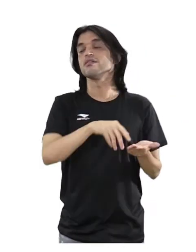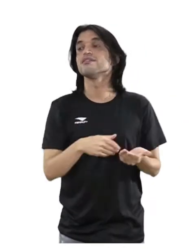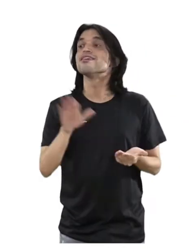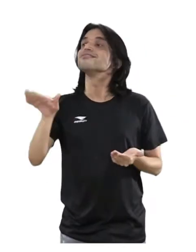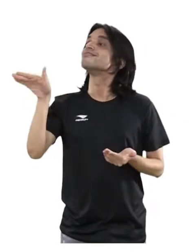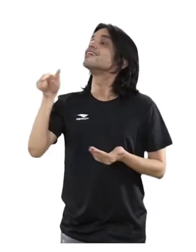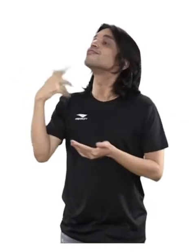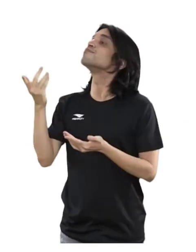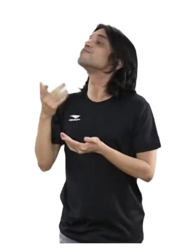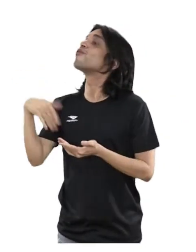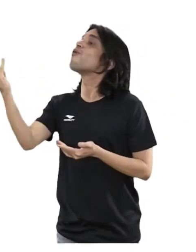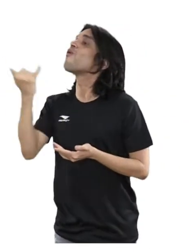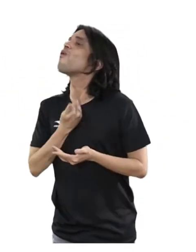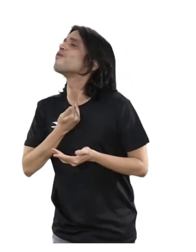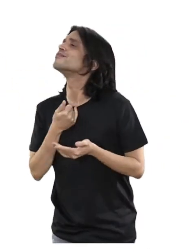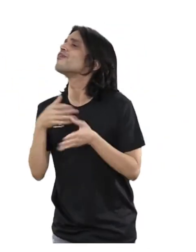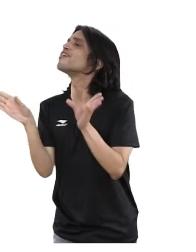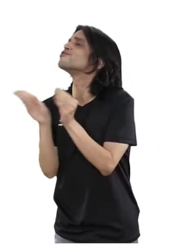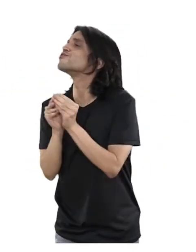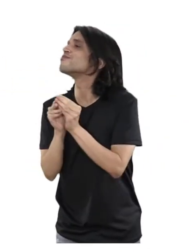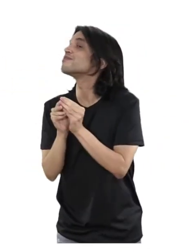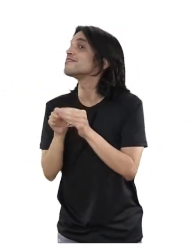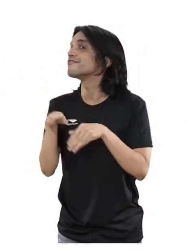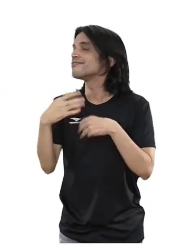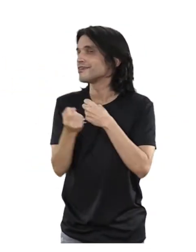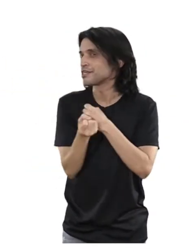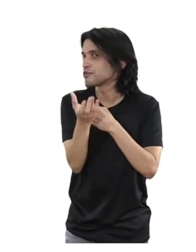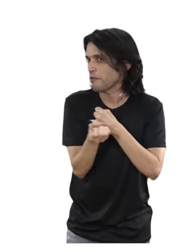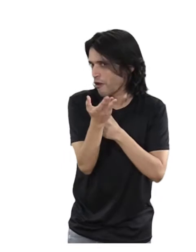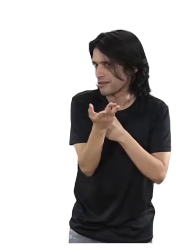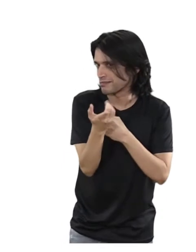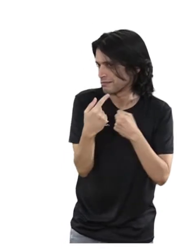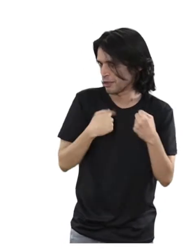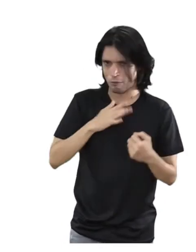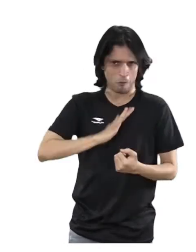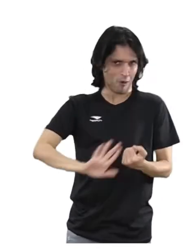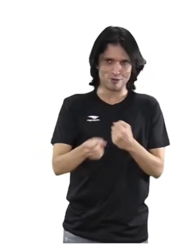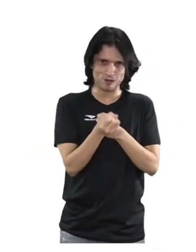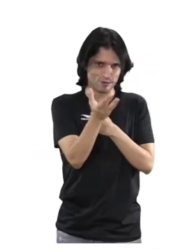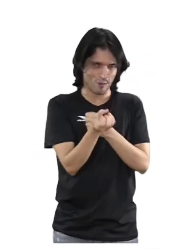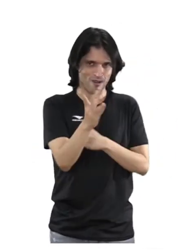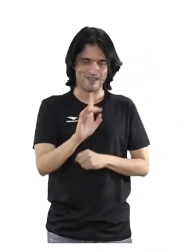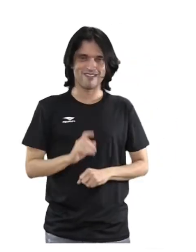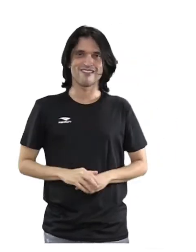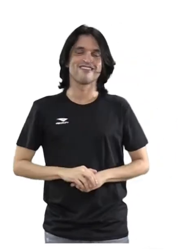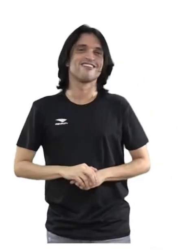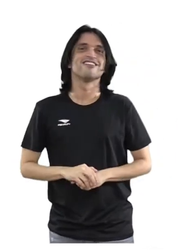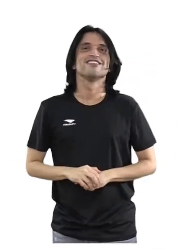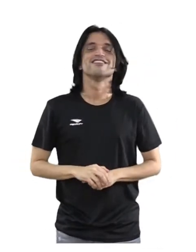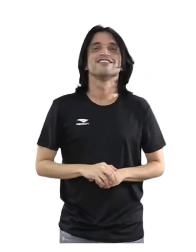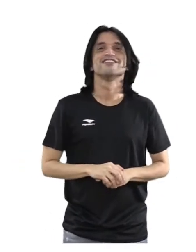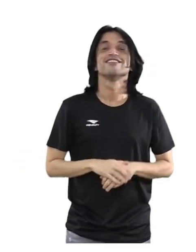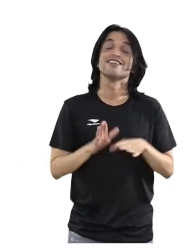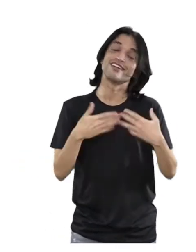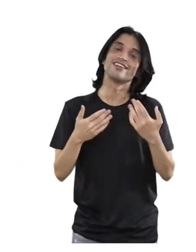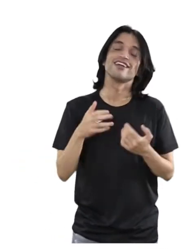ouviu um spoiler de alguém? Isso eu não gosto. As resenhas, de modo geral, servem para recomendar